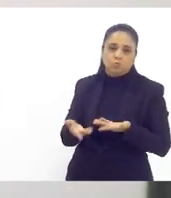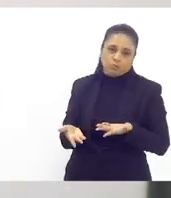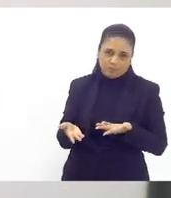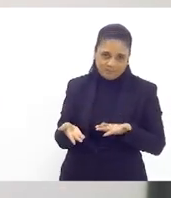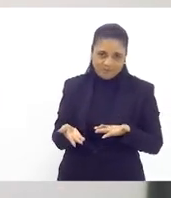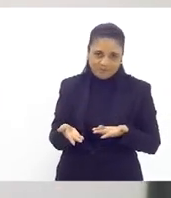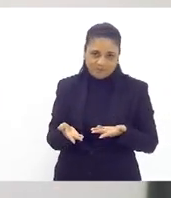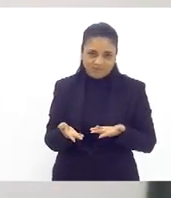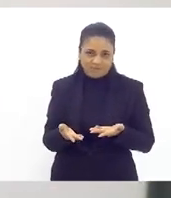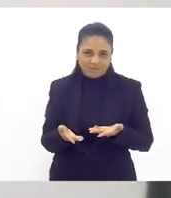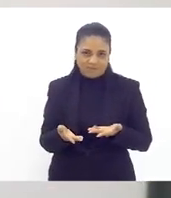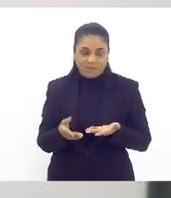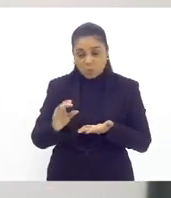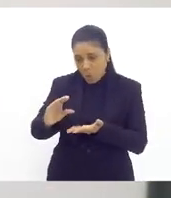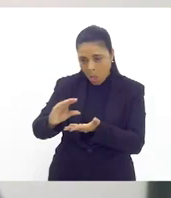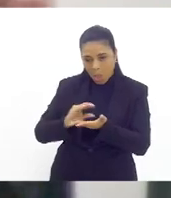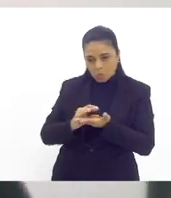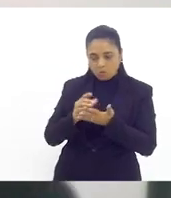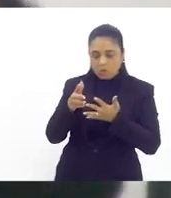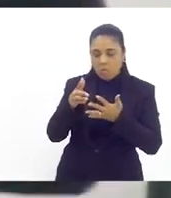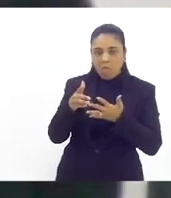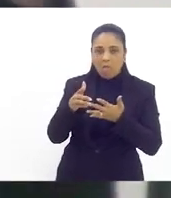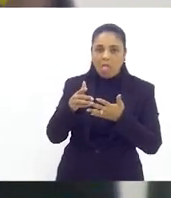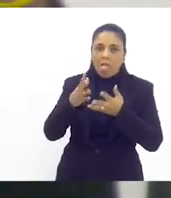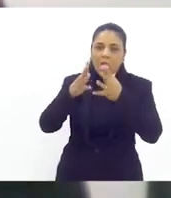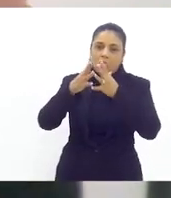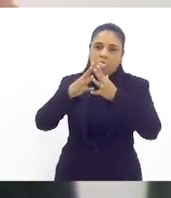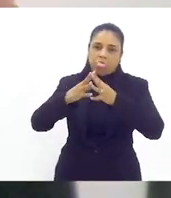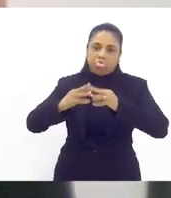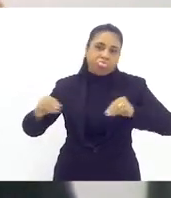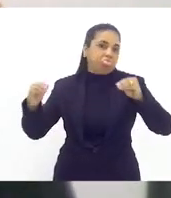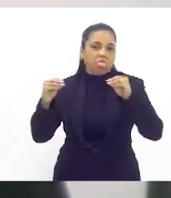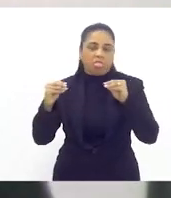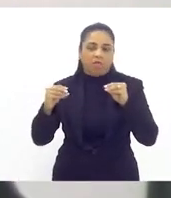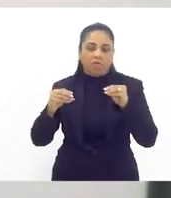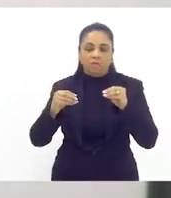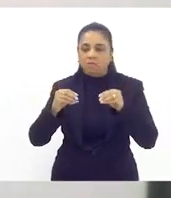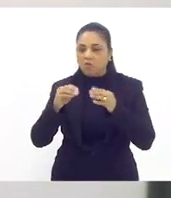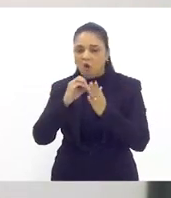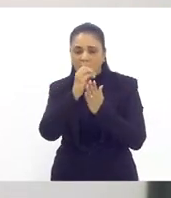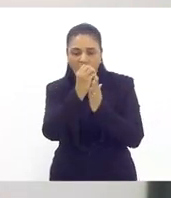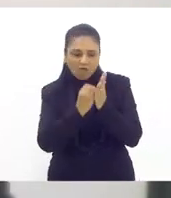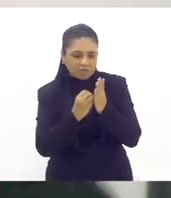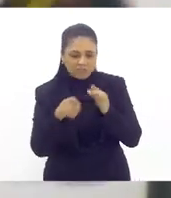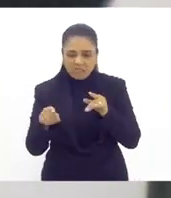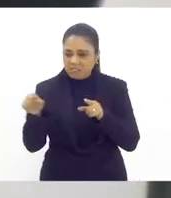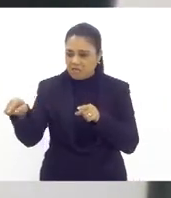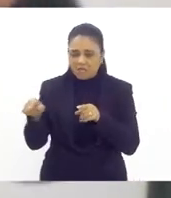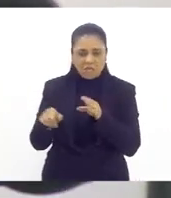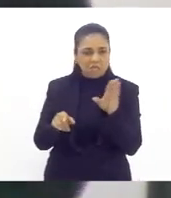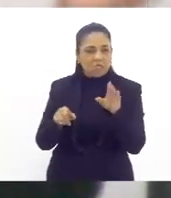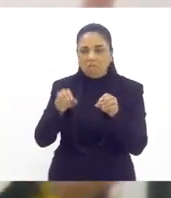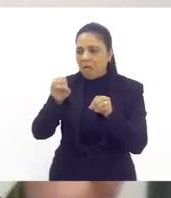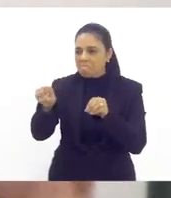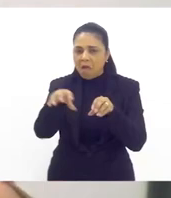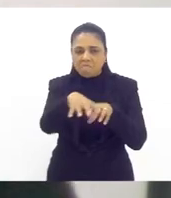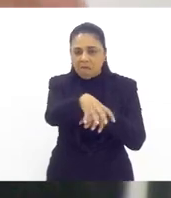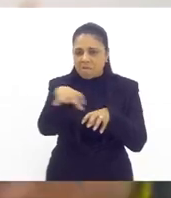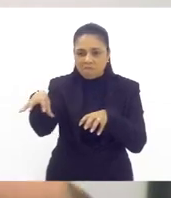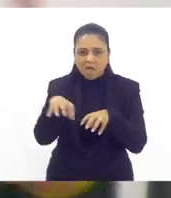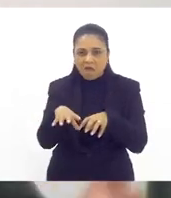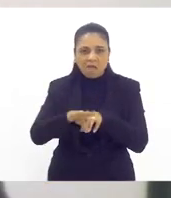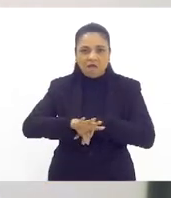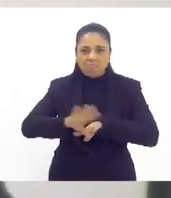que não seja um recurso que passa para entre os dedos e eu só distribuir um monte de oficina ali fiz uma masterclass ali e